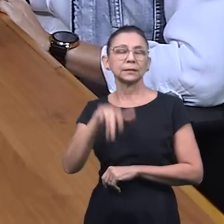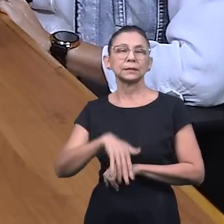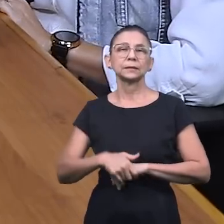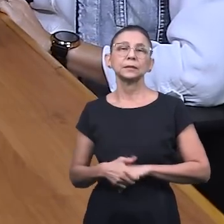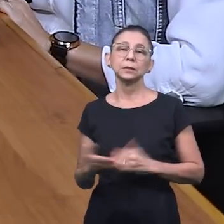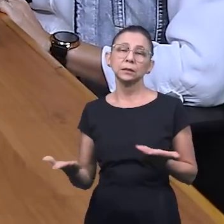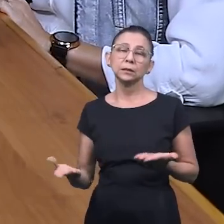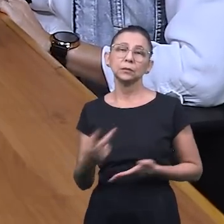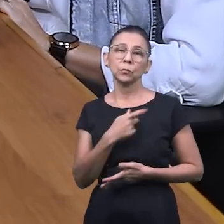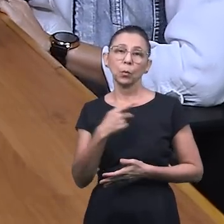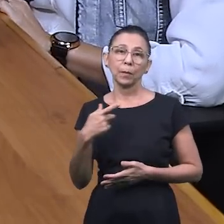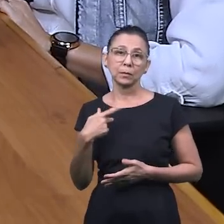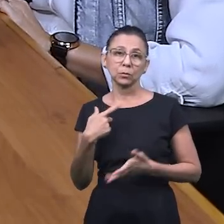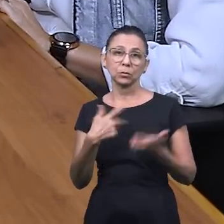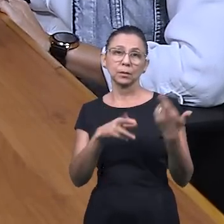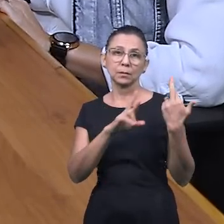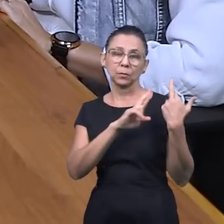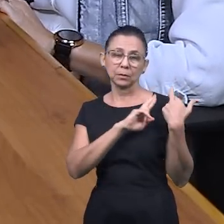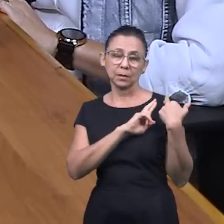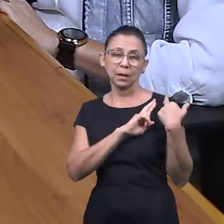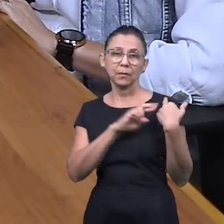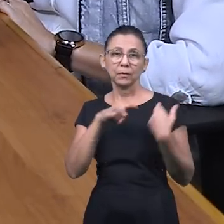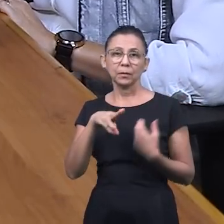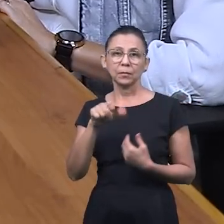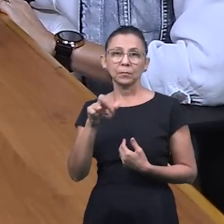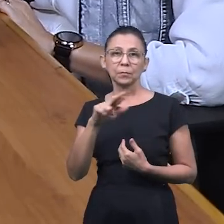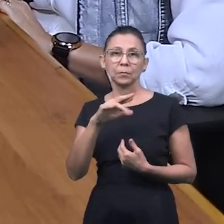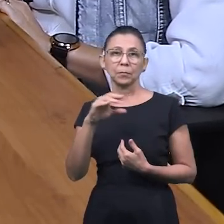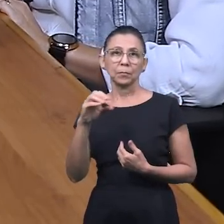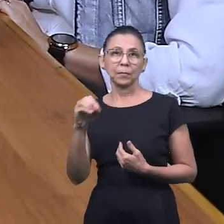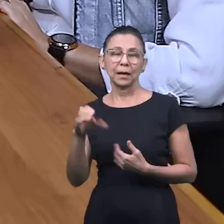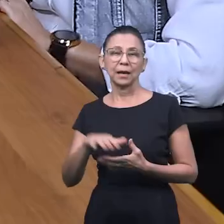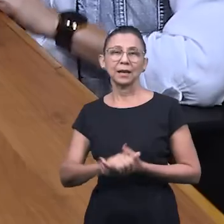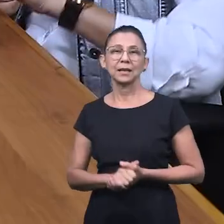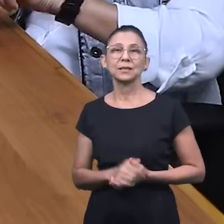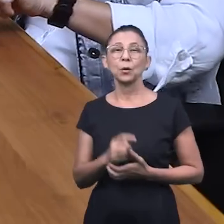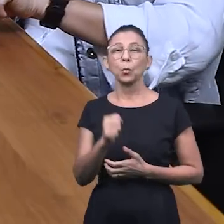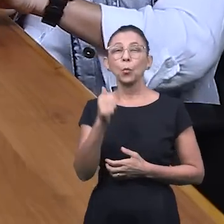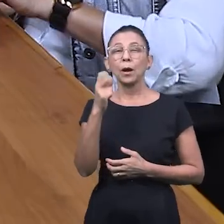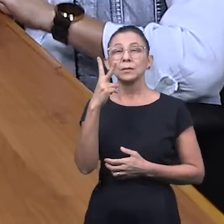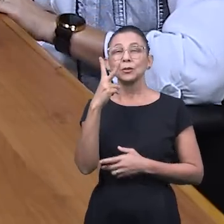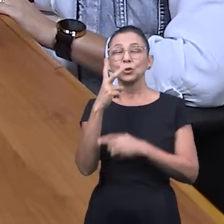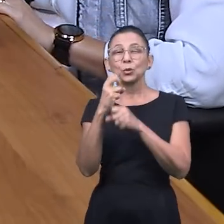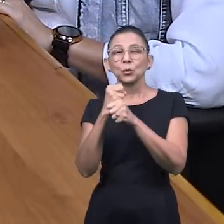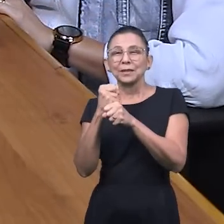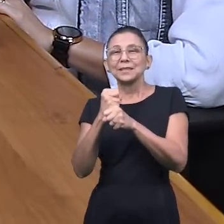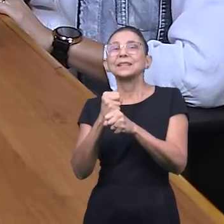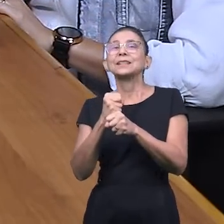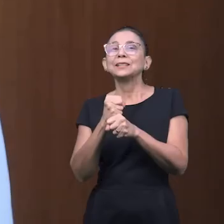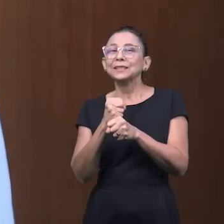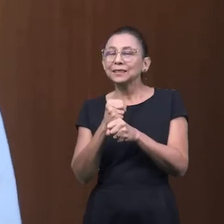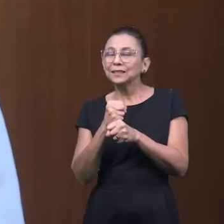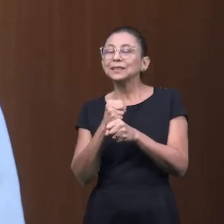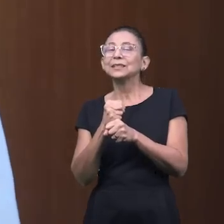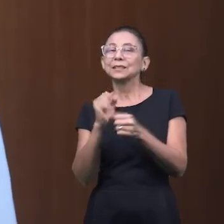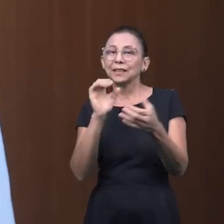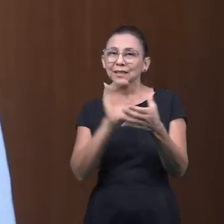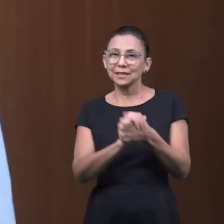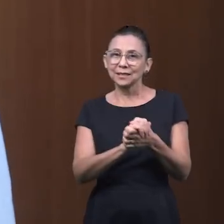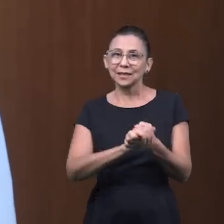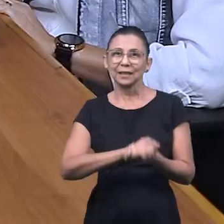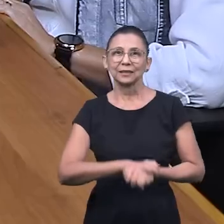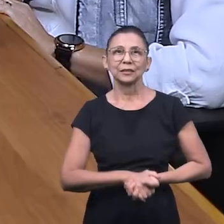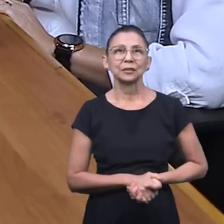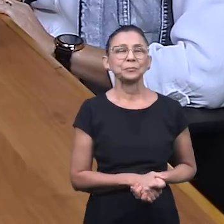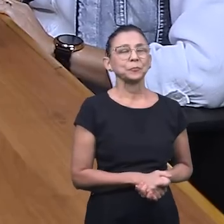Queiroz. Márcio Queiroz. Você é casada, né? Sou casada, quase 2 anos. Quase 2 anos, quase 2 anos. Nós recebemos um casal aqui